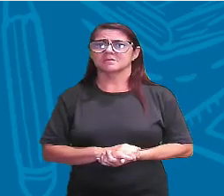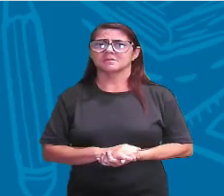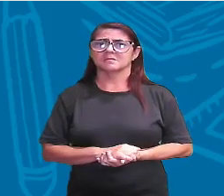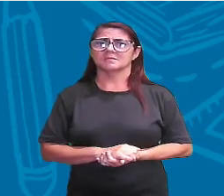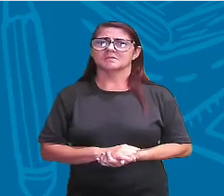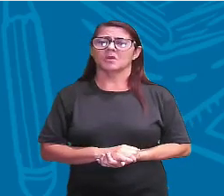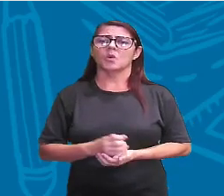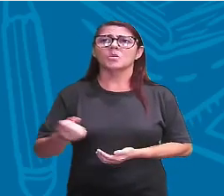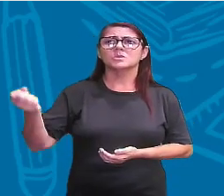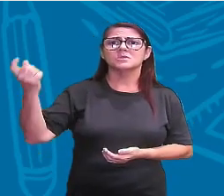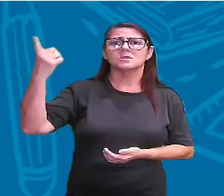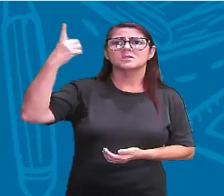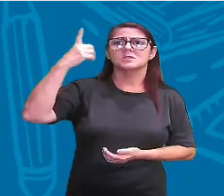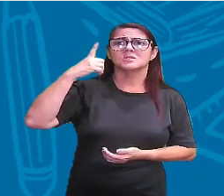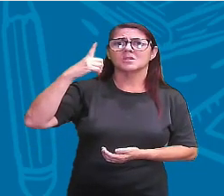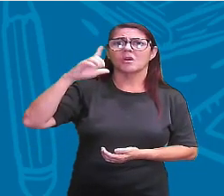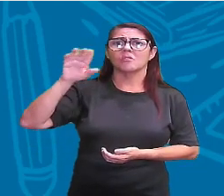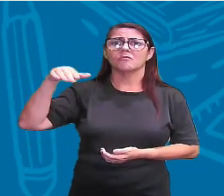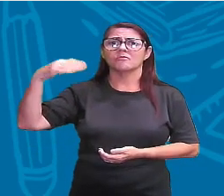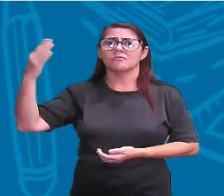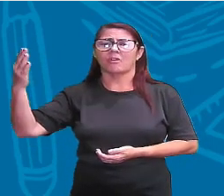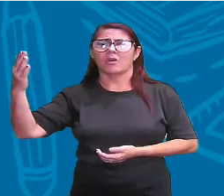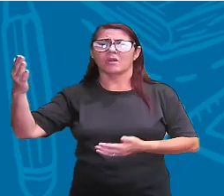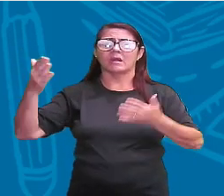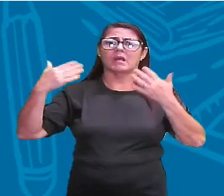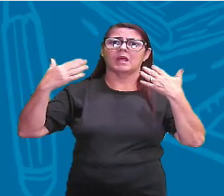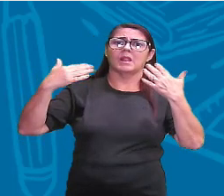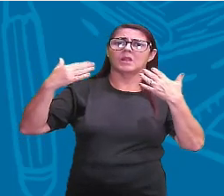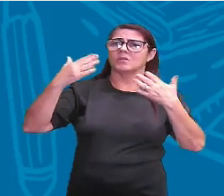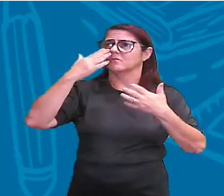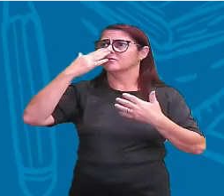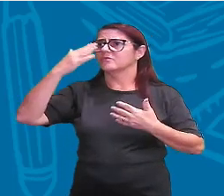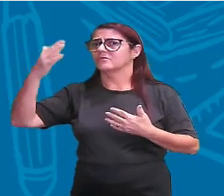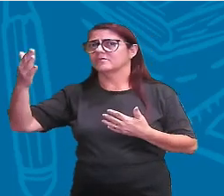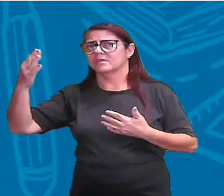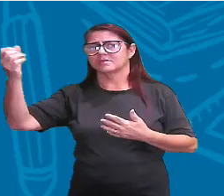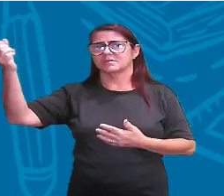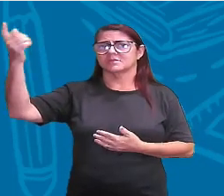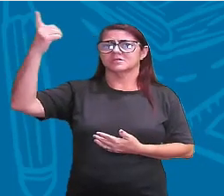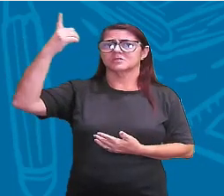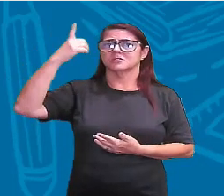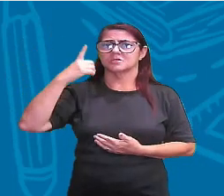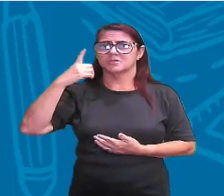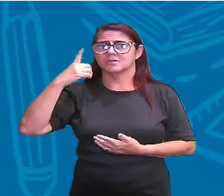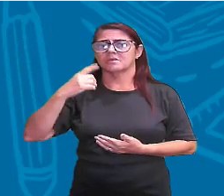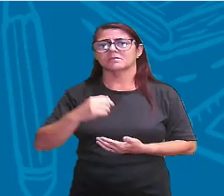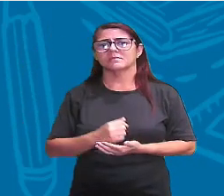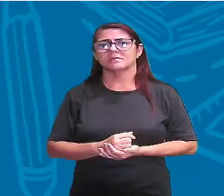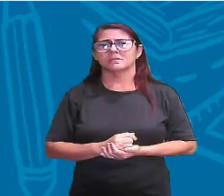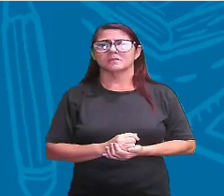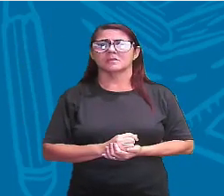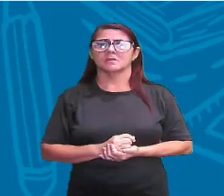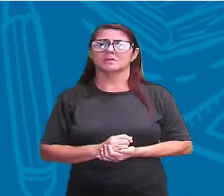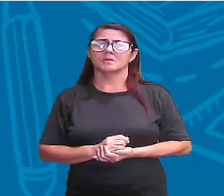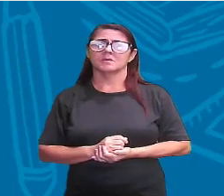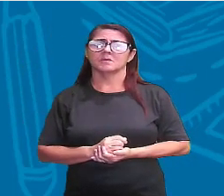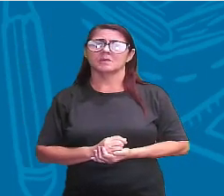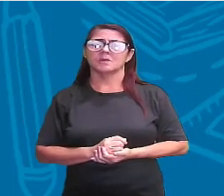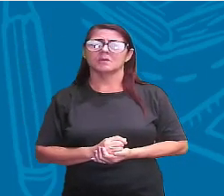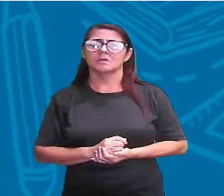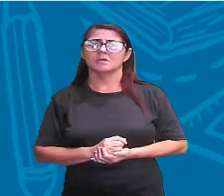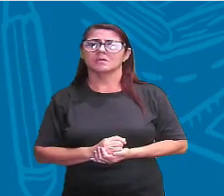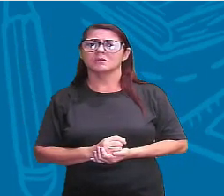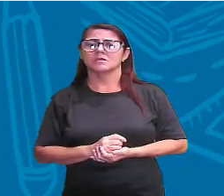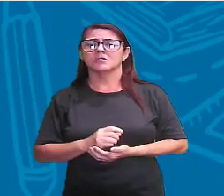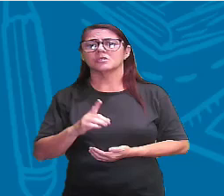está ensolarado lá fora. It's aí na frente. Ou he is my dog, Fred. Olha aí, ó,